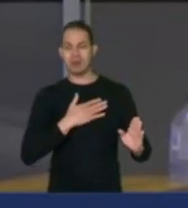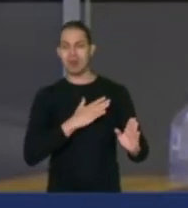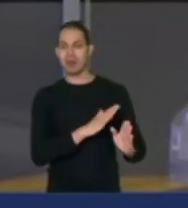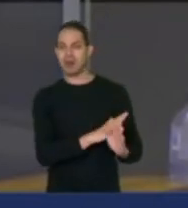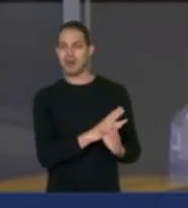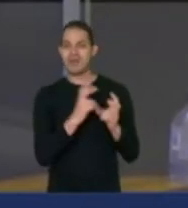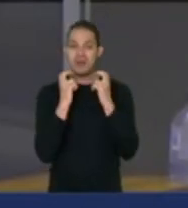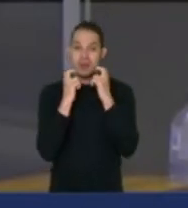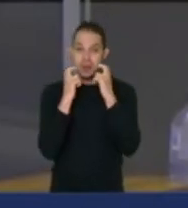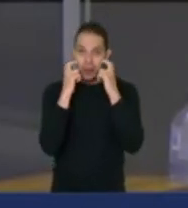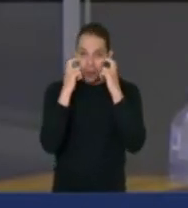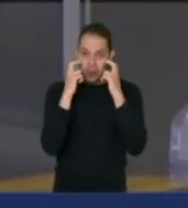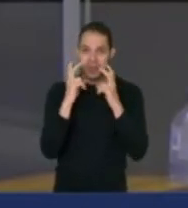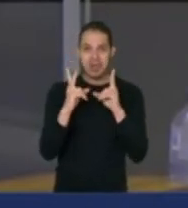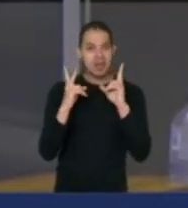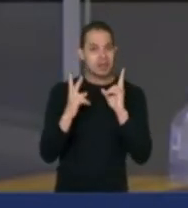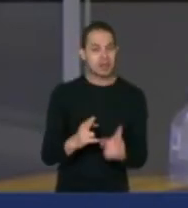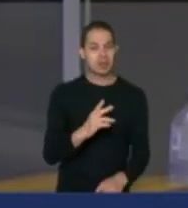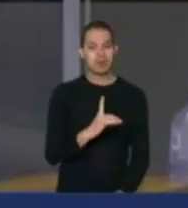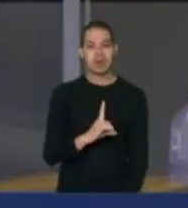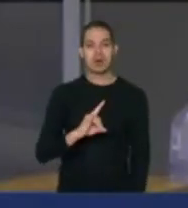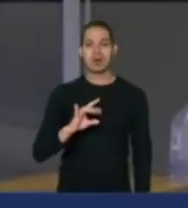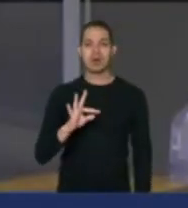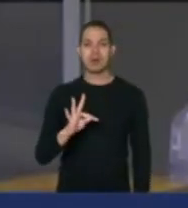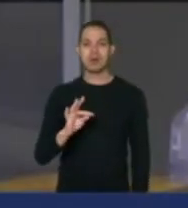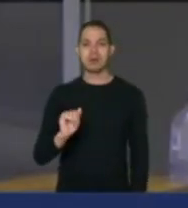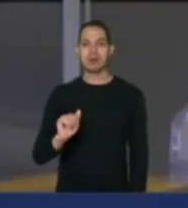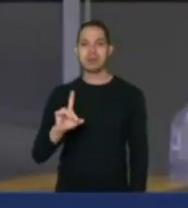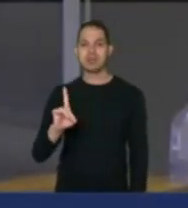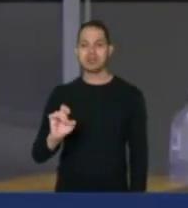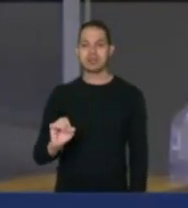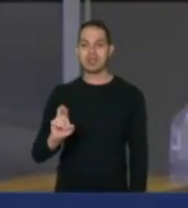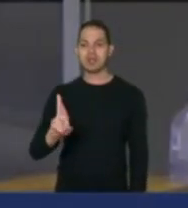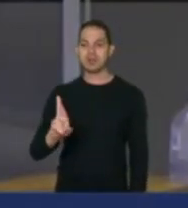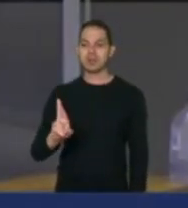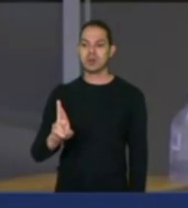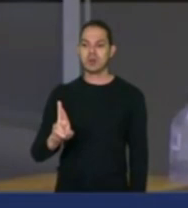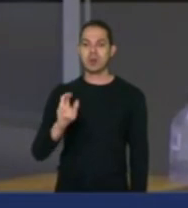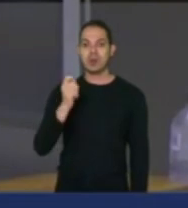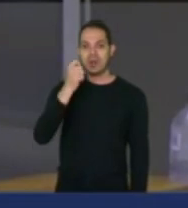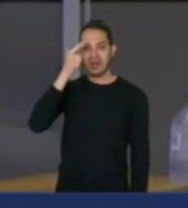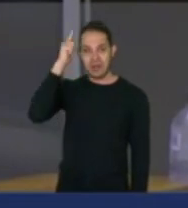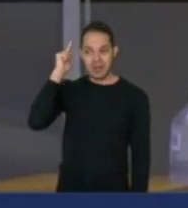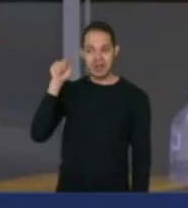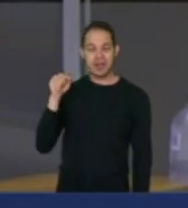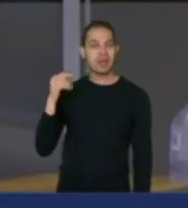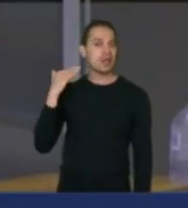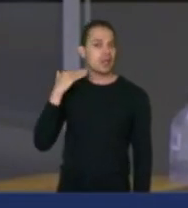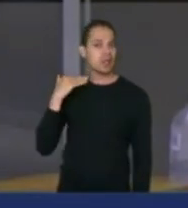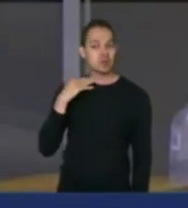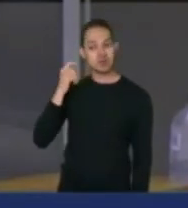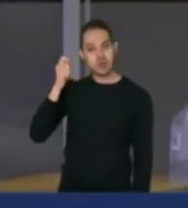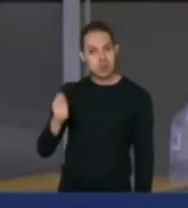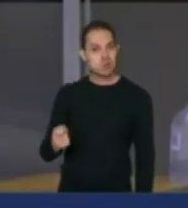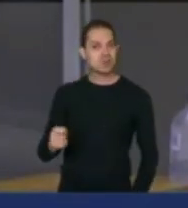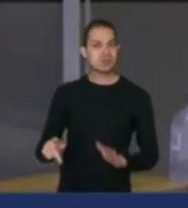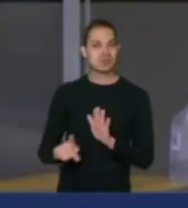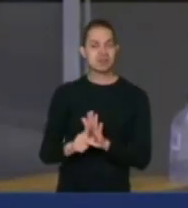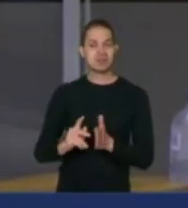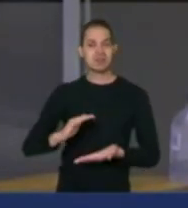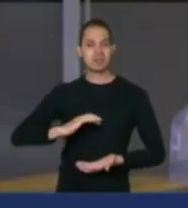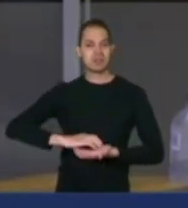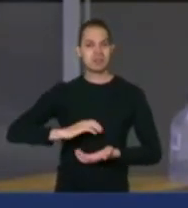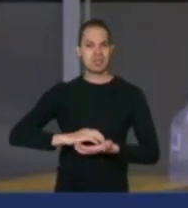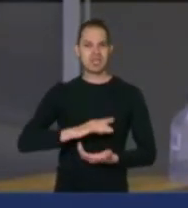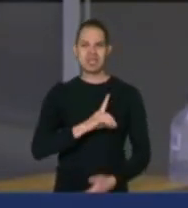um papel de ditador no nosso país que não lhe cabe. Ele é um juiz, é um ministro da Suprema Corte, não